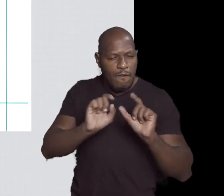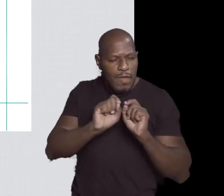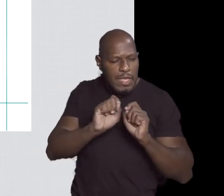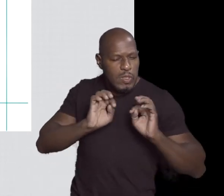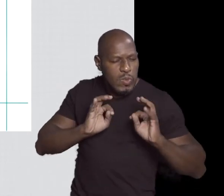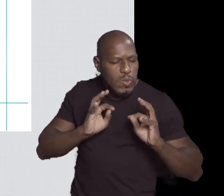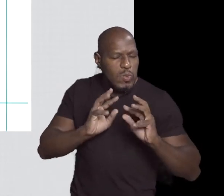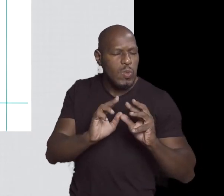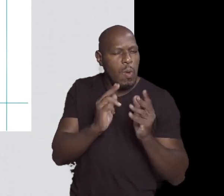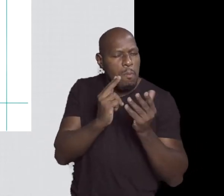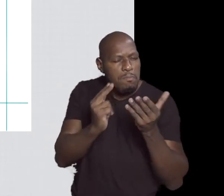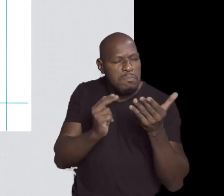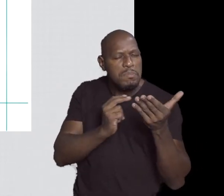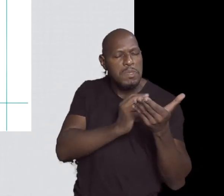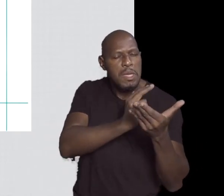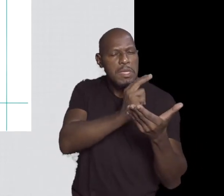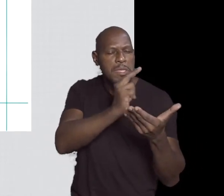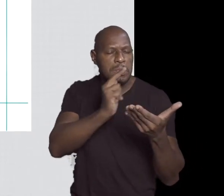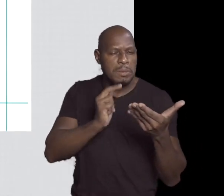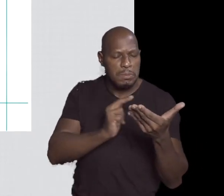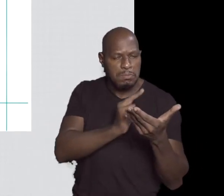desenhos.